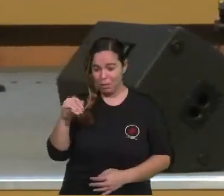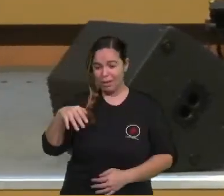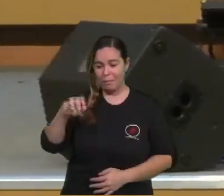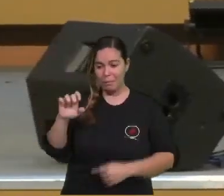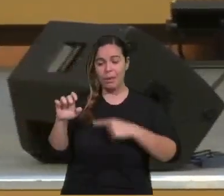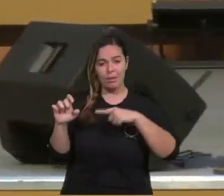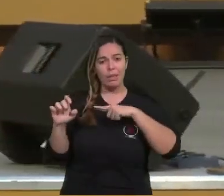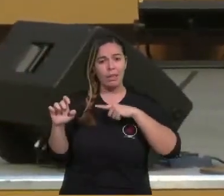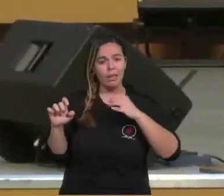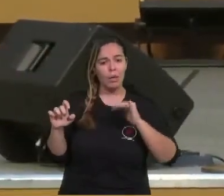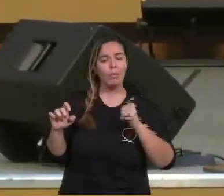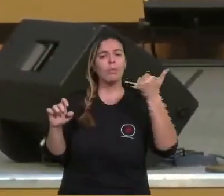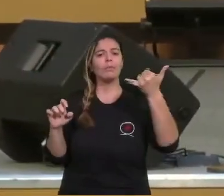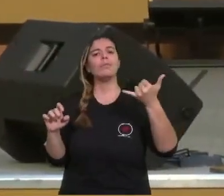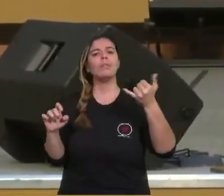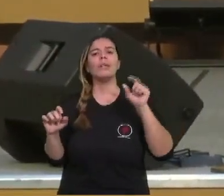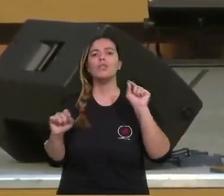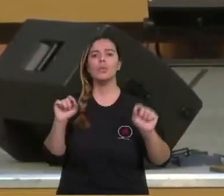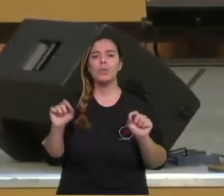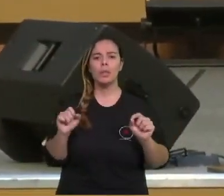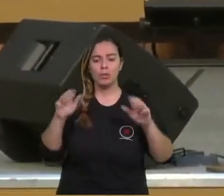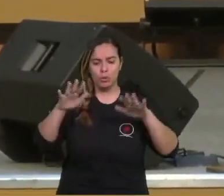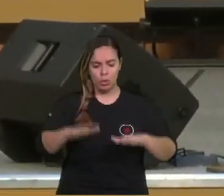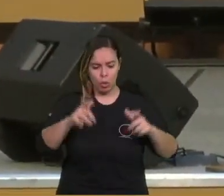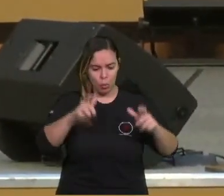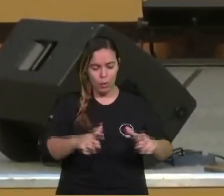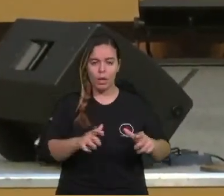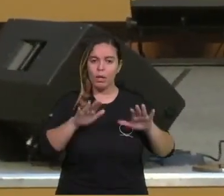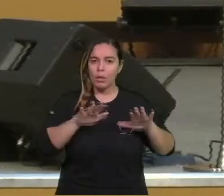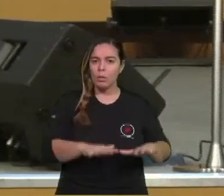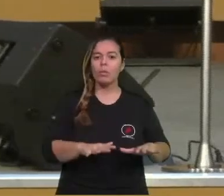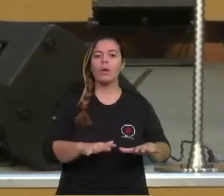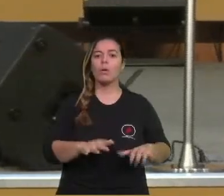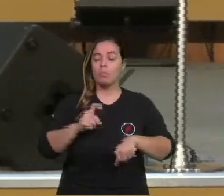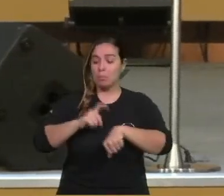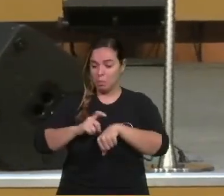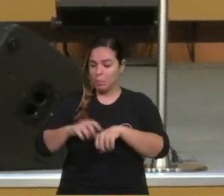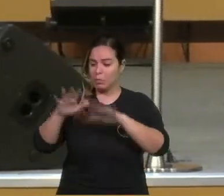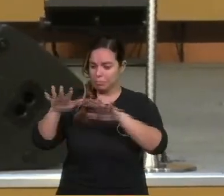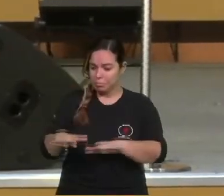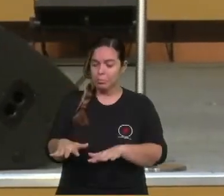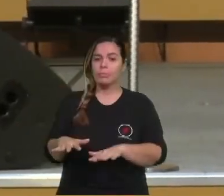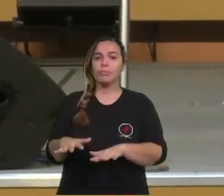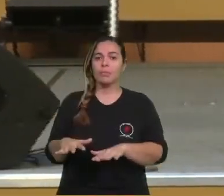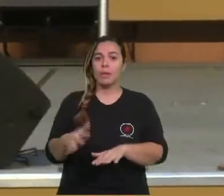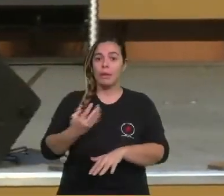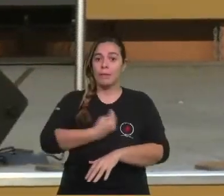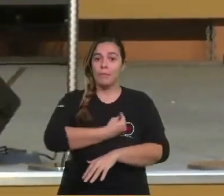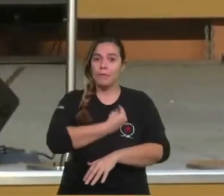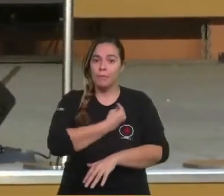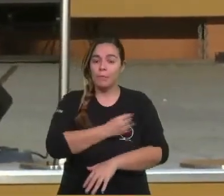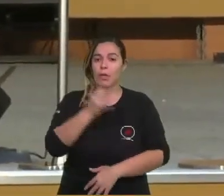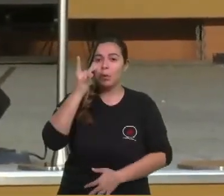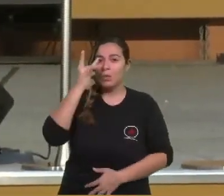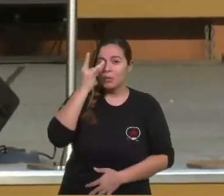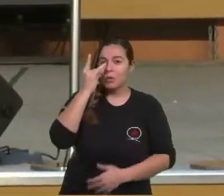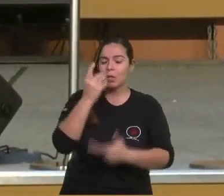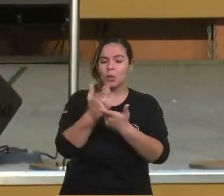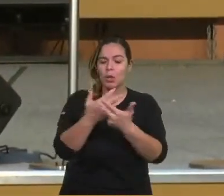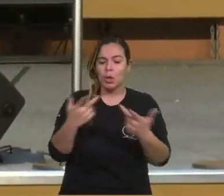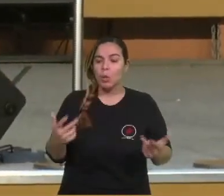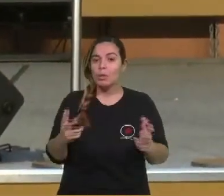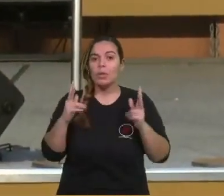tiveram a oportunidade de estar no mesmo lugar, no mesmo momento, vivendo e vendo as